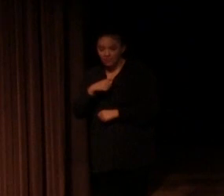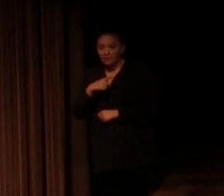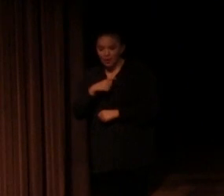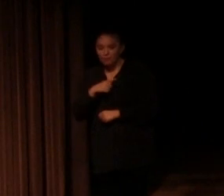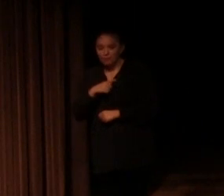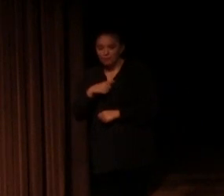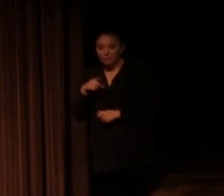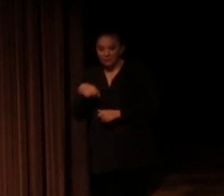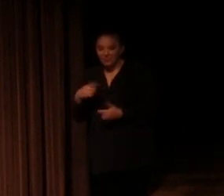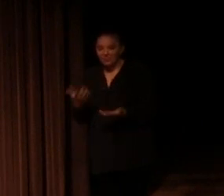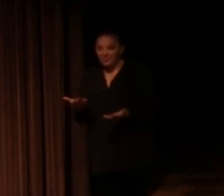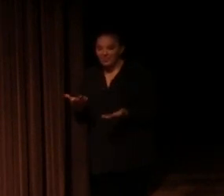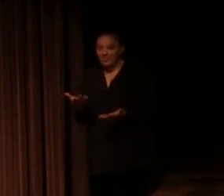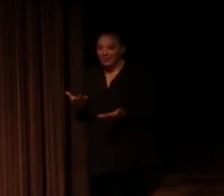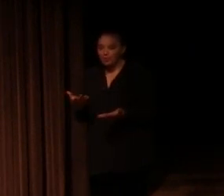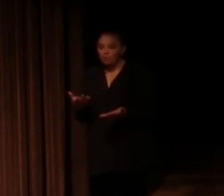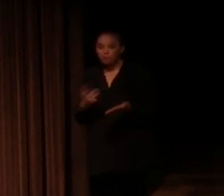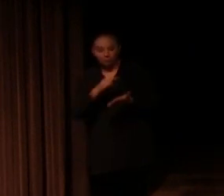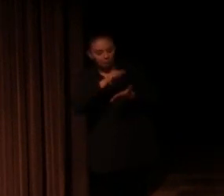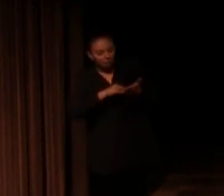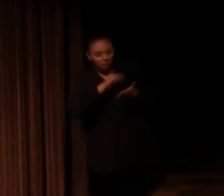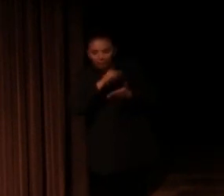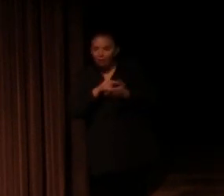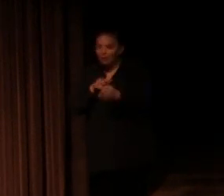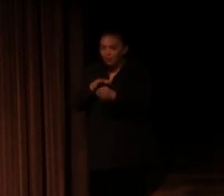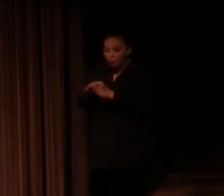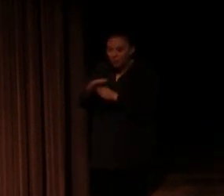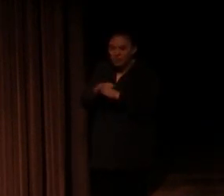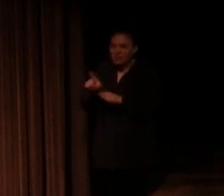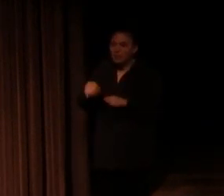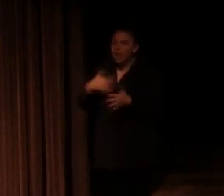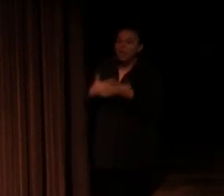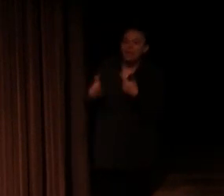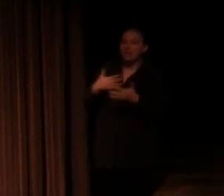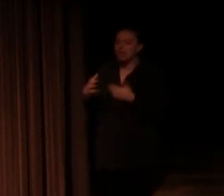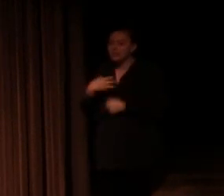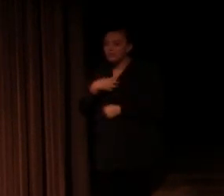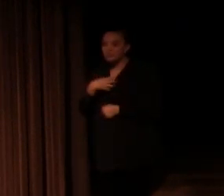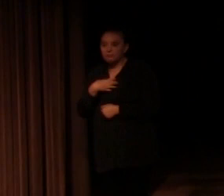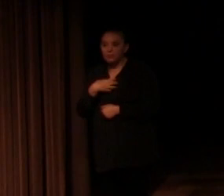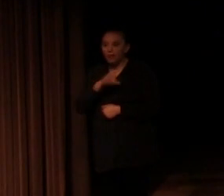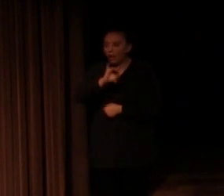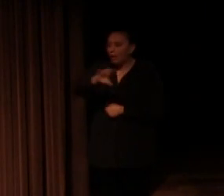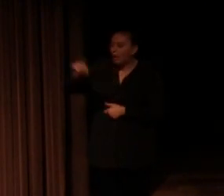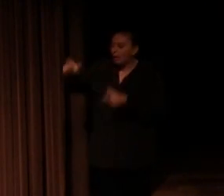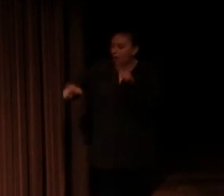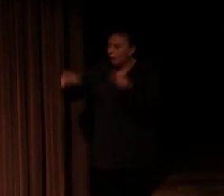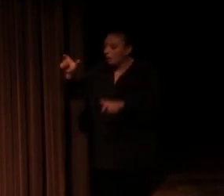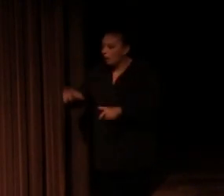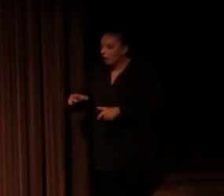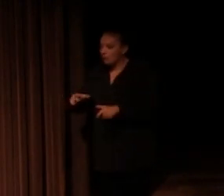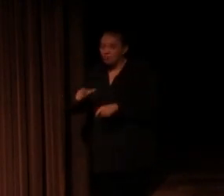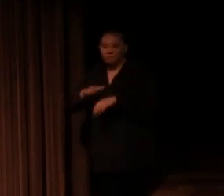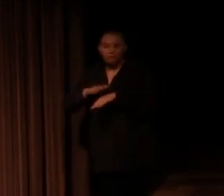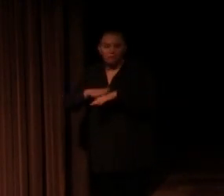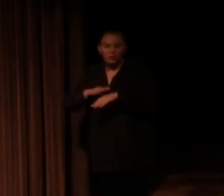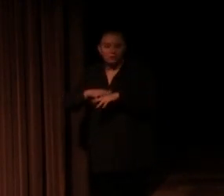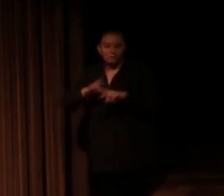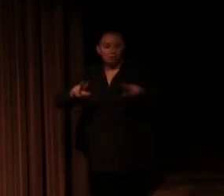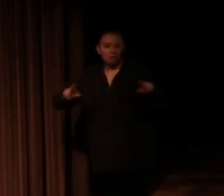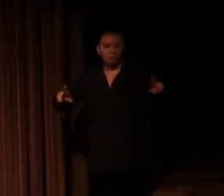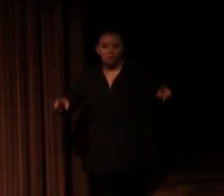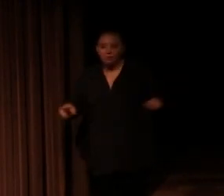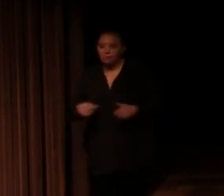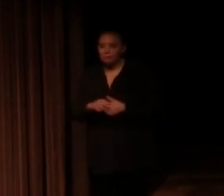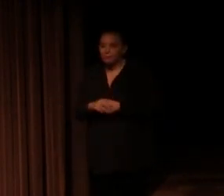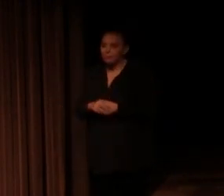de vôo uma cartilha de vôo não é de qualquer jeito e nem cada um fazendo em que pese muitas vezes a melhor